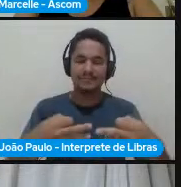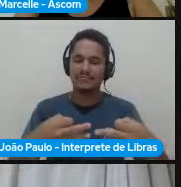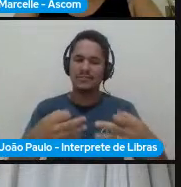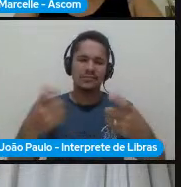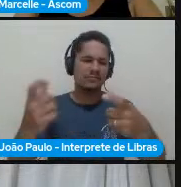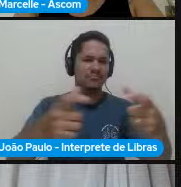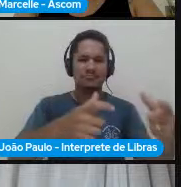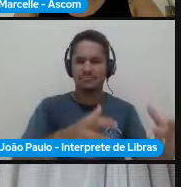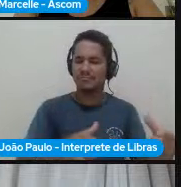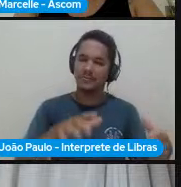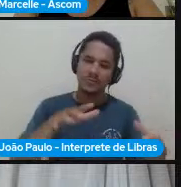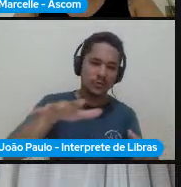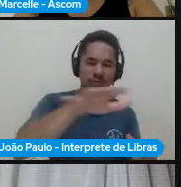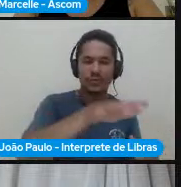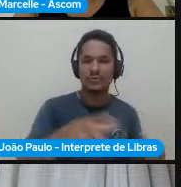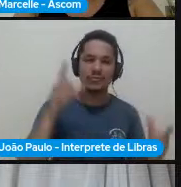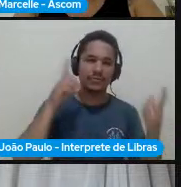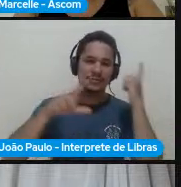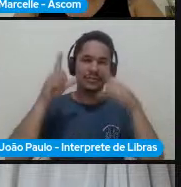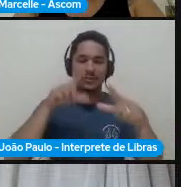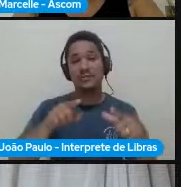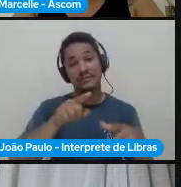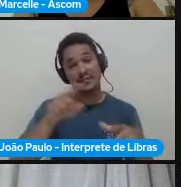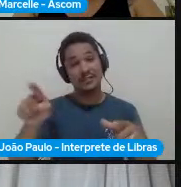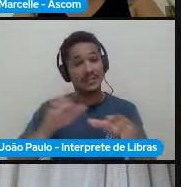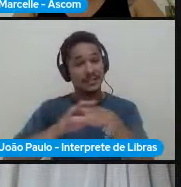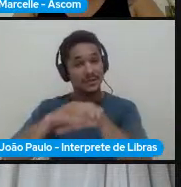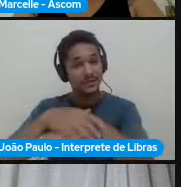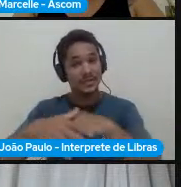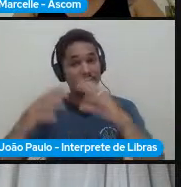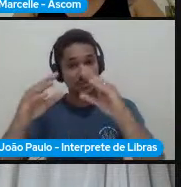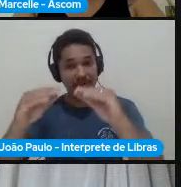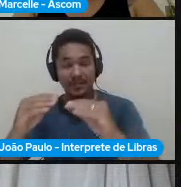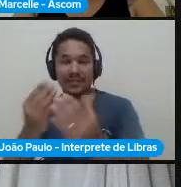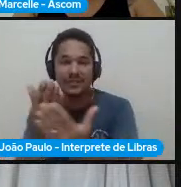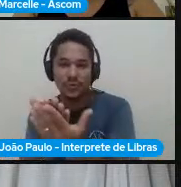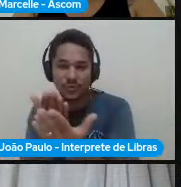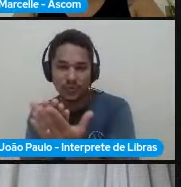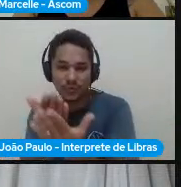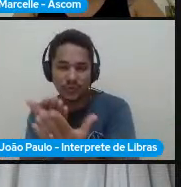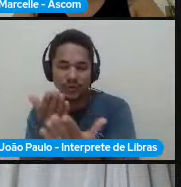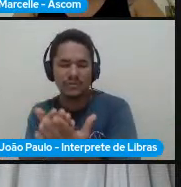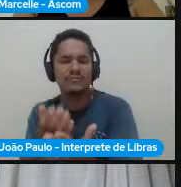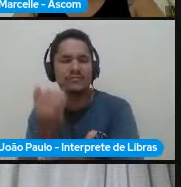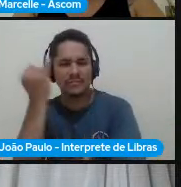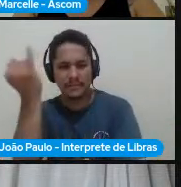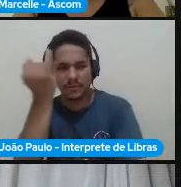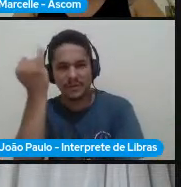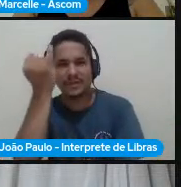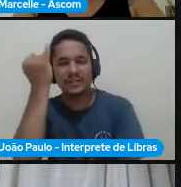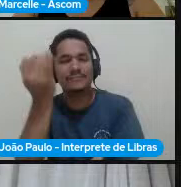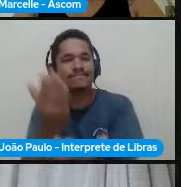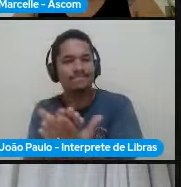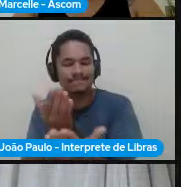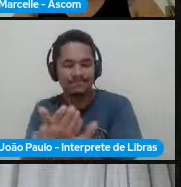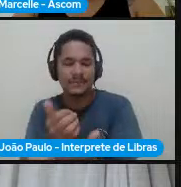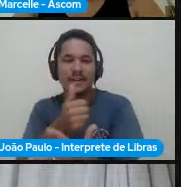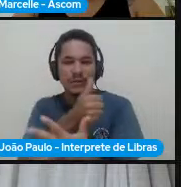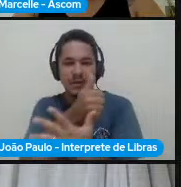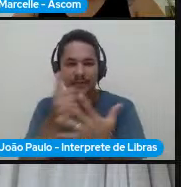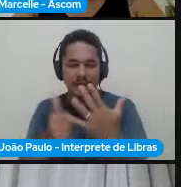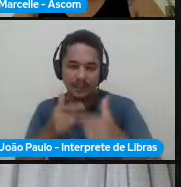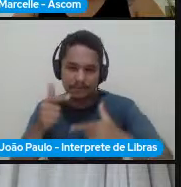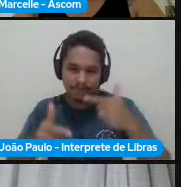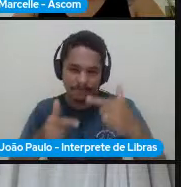E quando vocês estão aí, né, à noite, estudando, retomando os estudos, isso é muito importante também. Estudar, qualificar e inserir